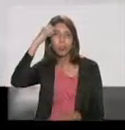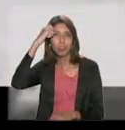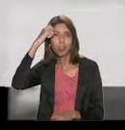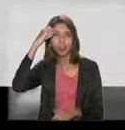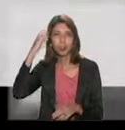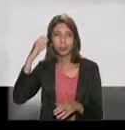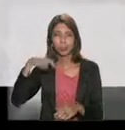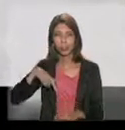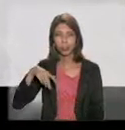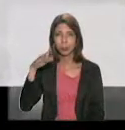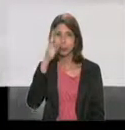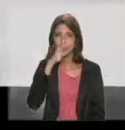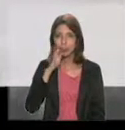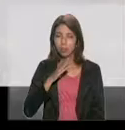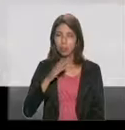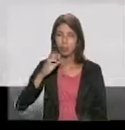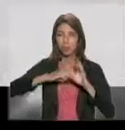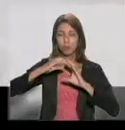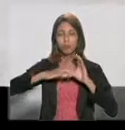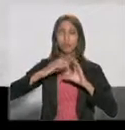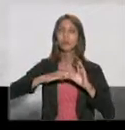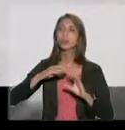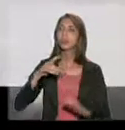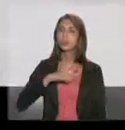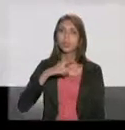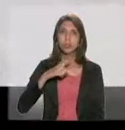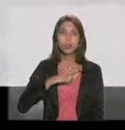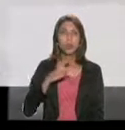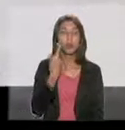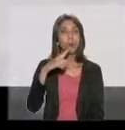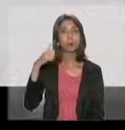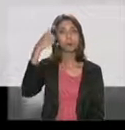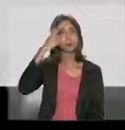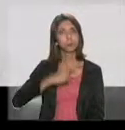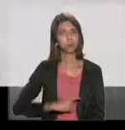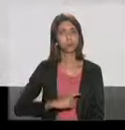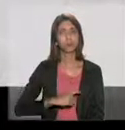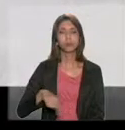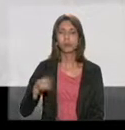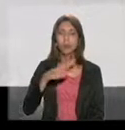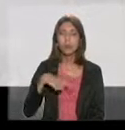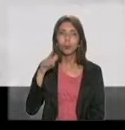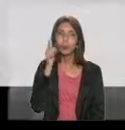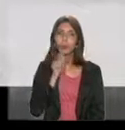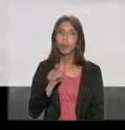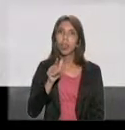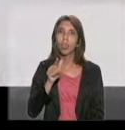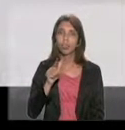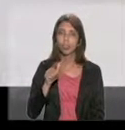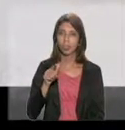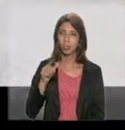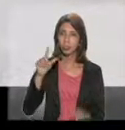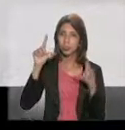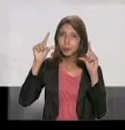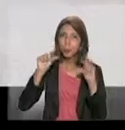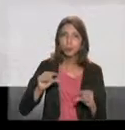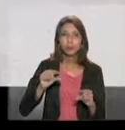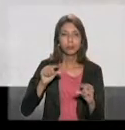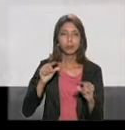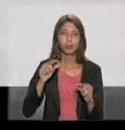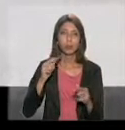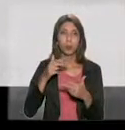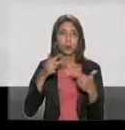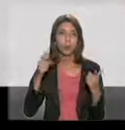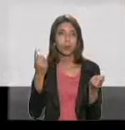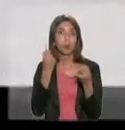cota instituída no país, ela possa ter um outro perfil e a gente consiga